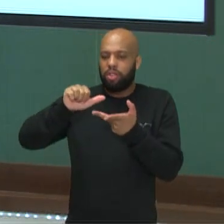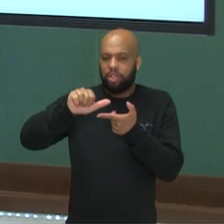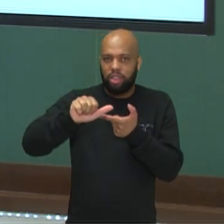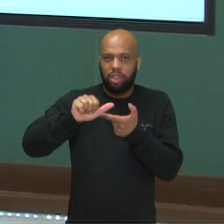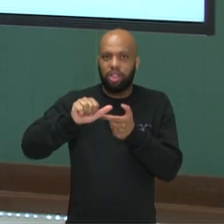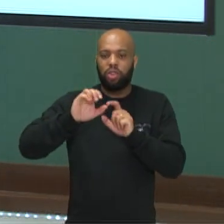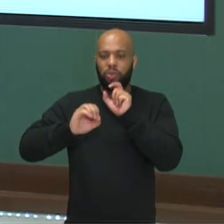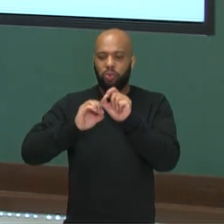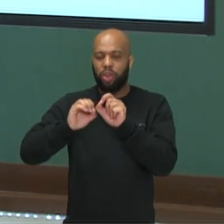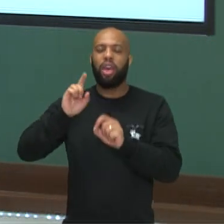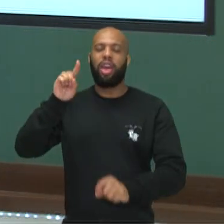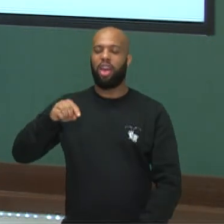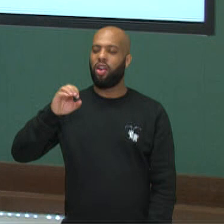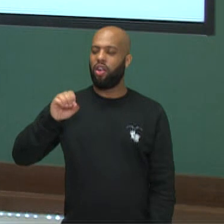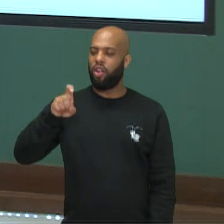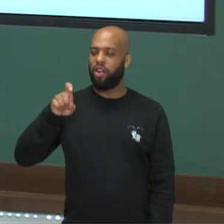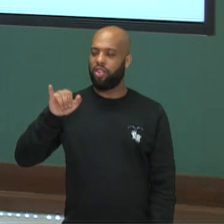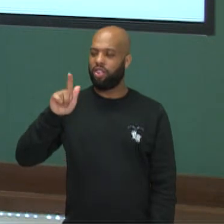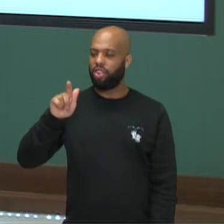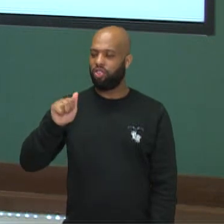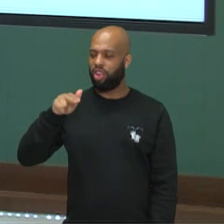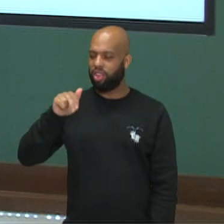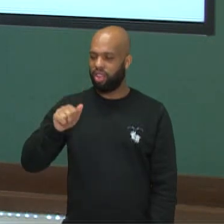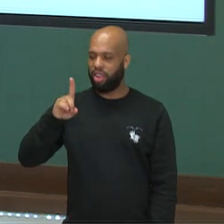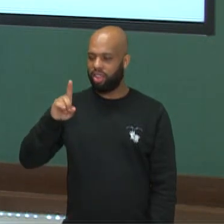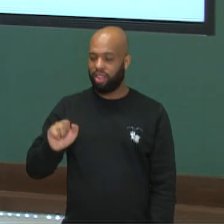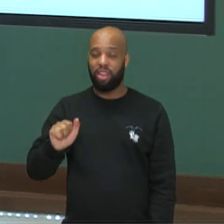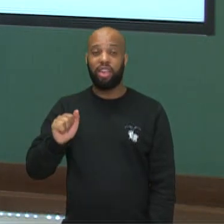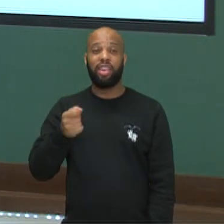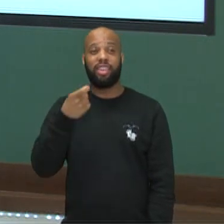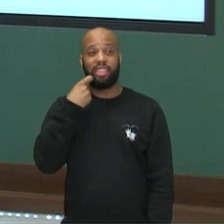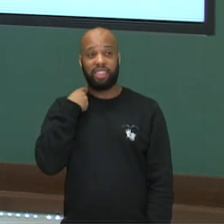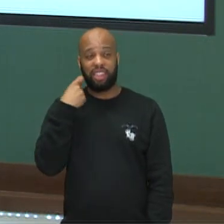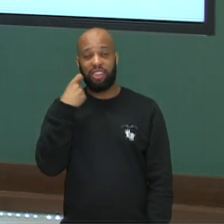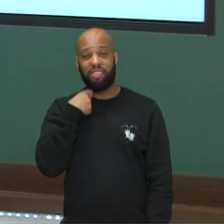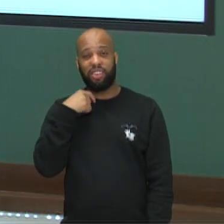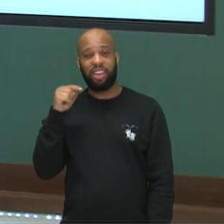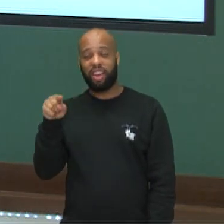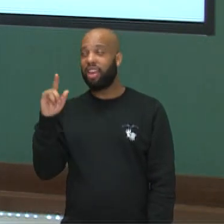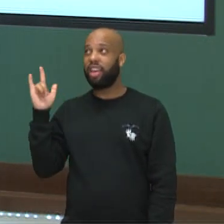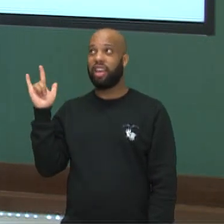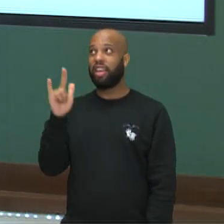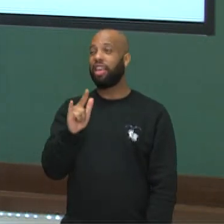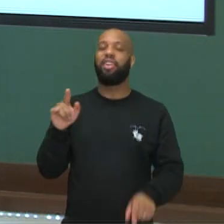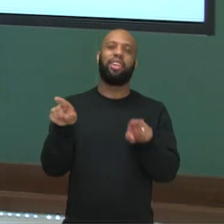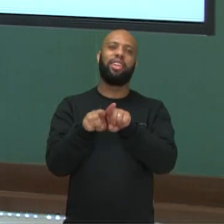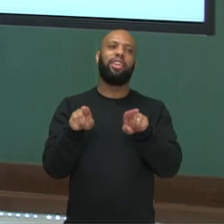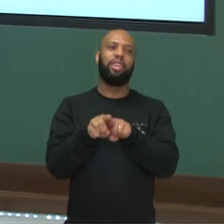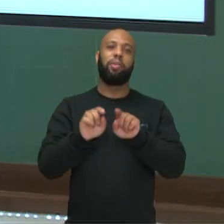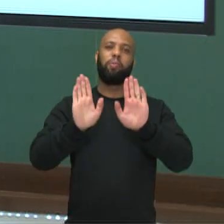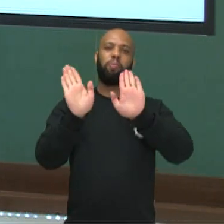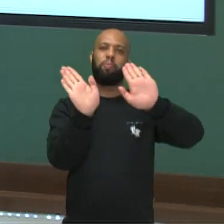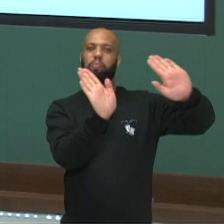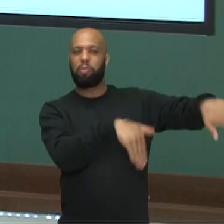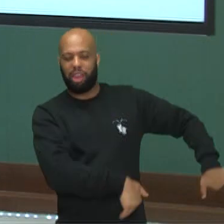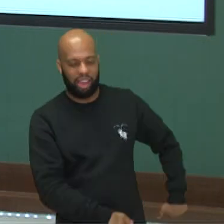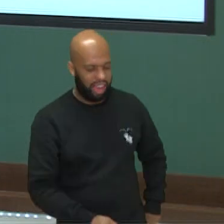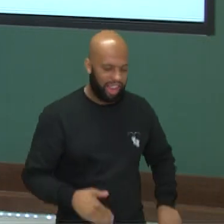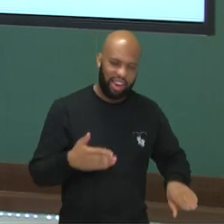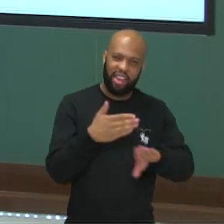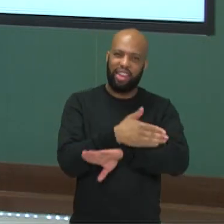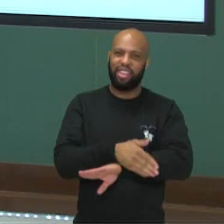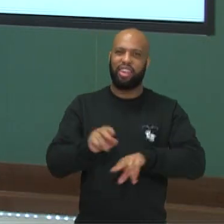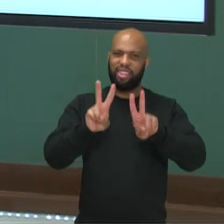como oxigenada. Na sexta-feira, então, professor, meu Deus do céu, vamos parar por aí, não vamos entrar